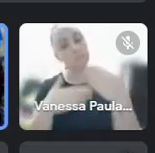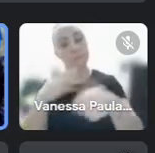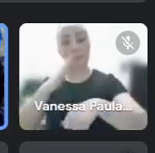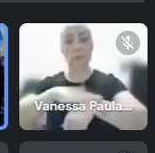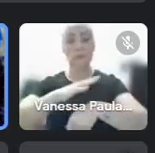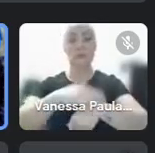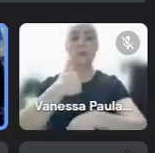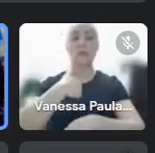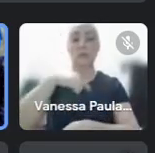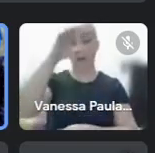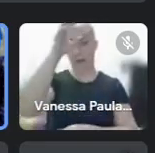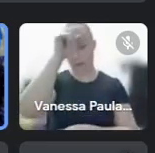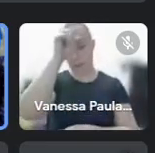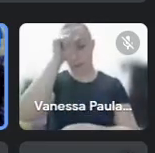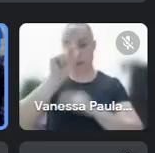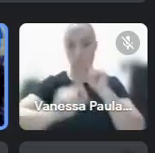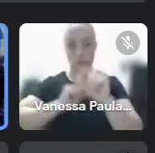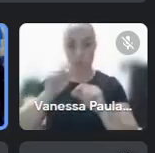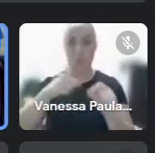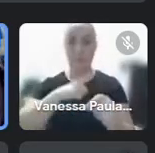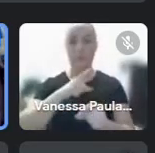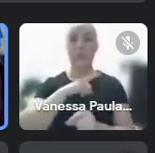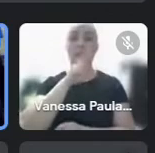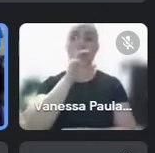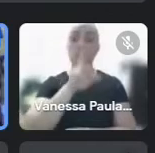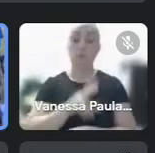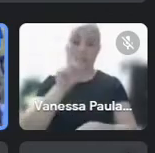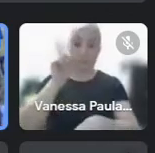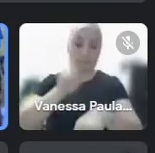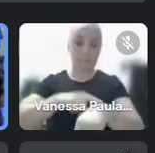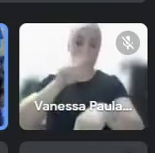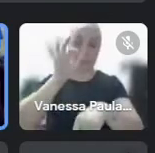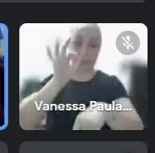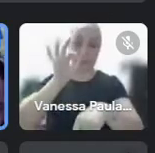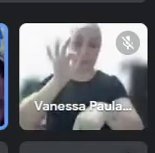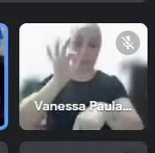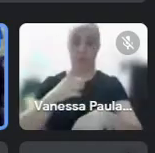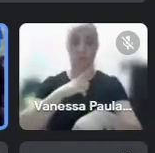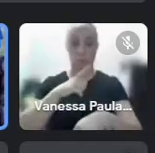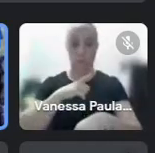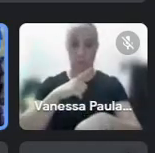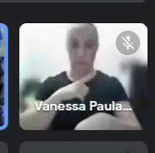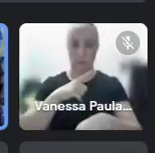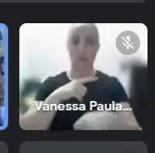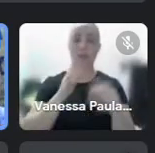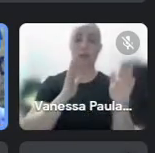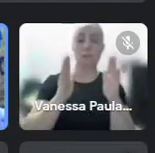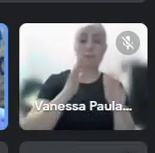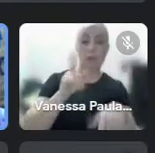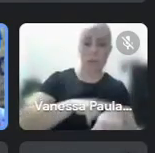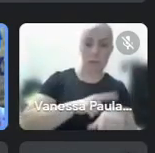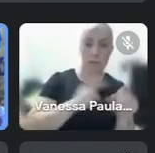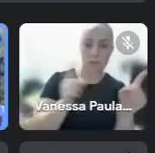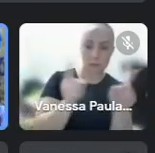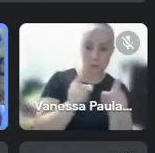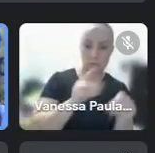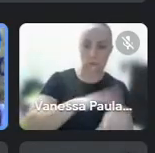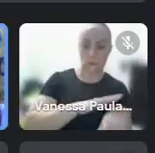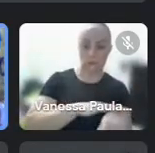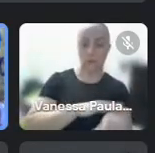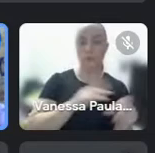Que a gente tem resultados imediatos, a gente tem resultados a médio prazo e tem os resultados a longo